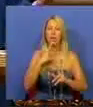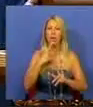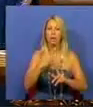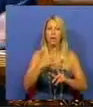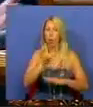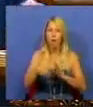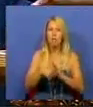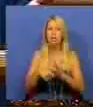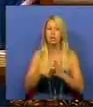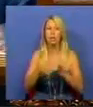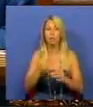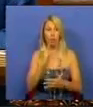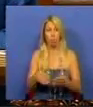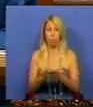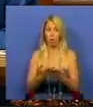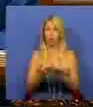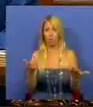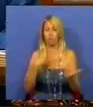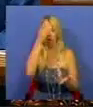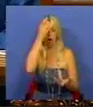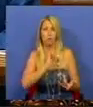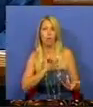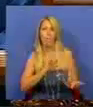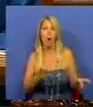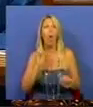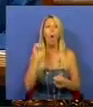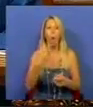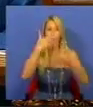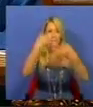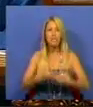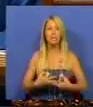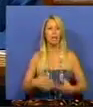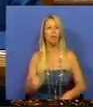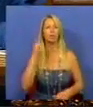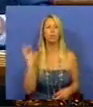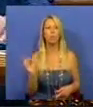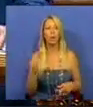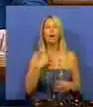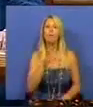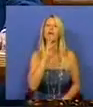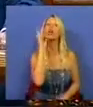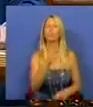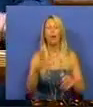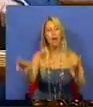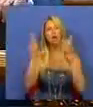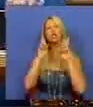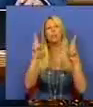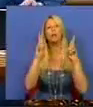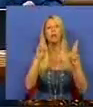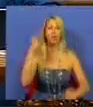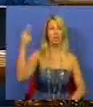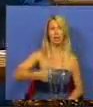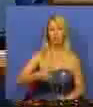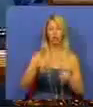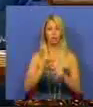que foi proposta e, do nosso ponto de vista, nem sequer é para levar a sério. Tem de concluir. Para responder às expectativas e exigências que